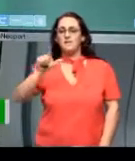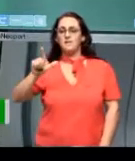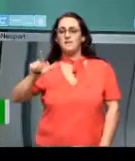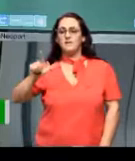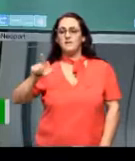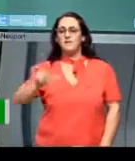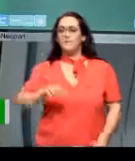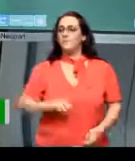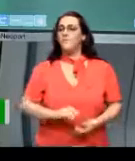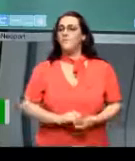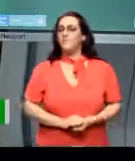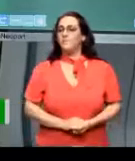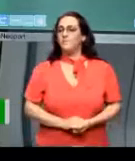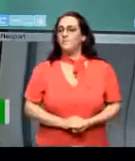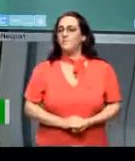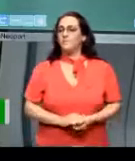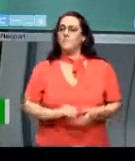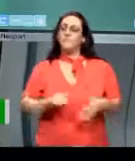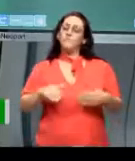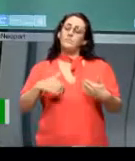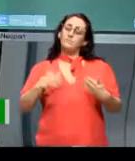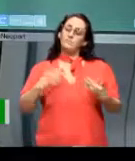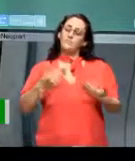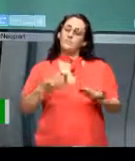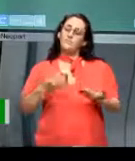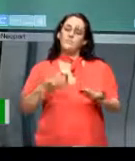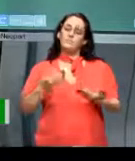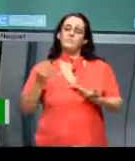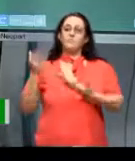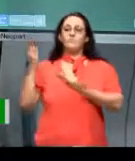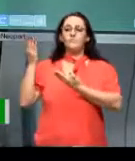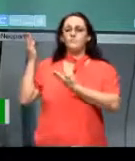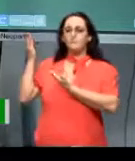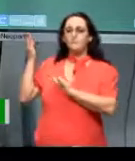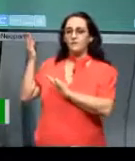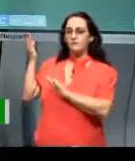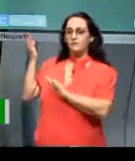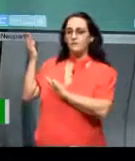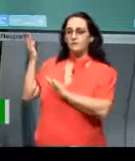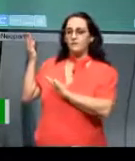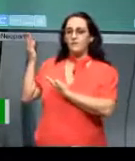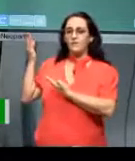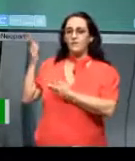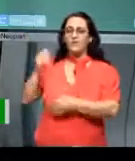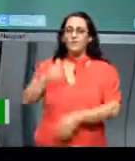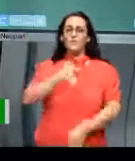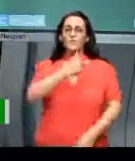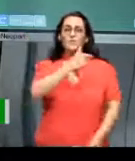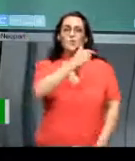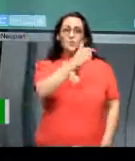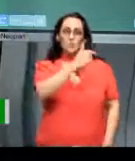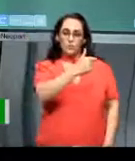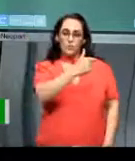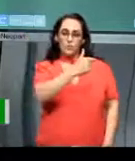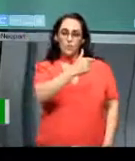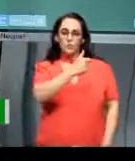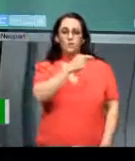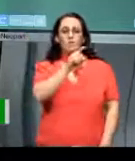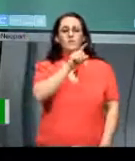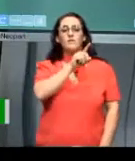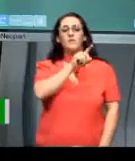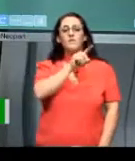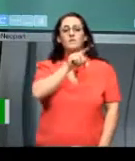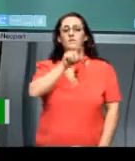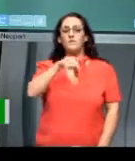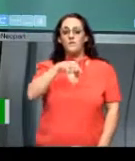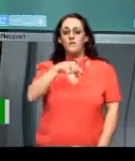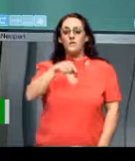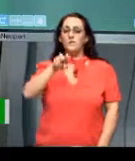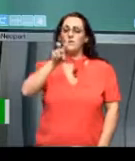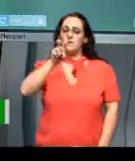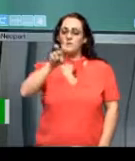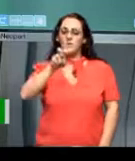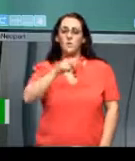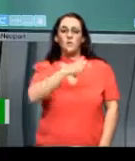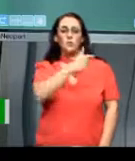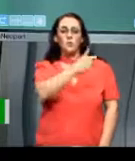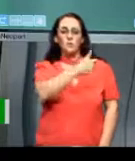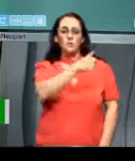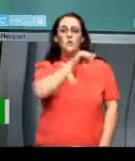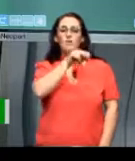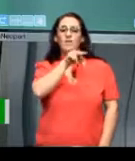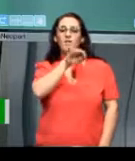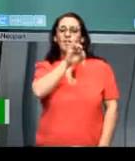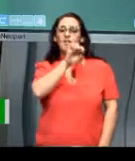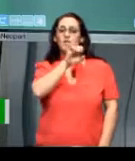número equivale em decimal 2,5. 2 inteiros e 5 décimos. Obrigada